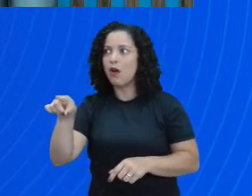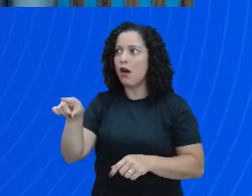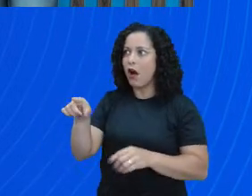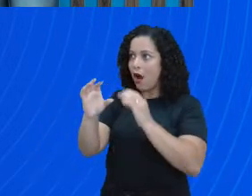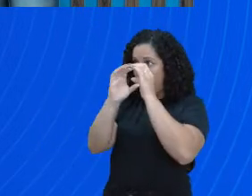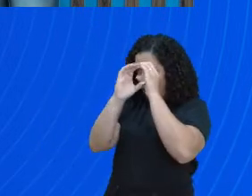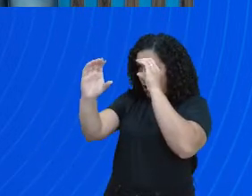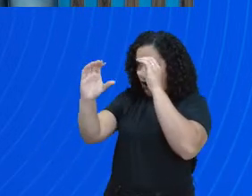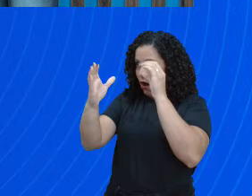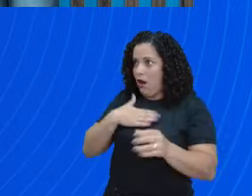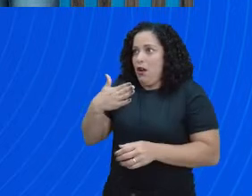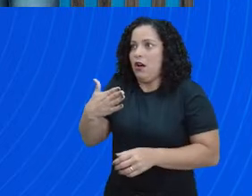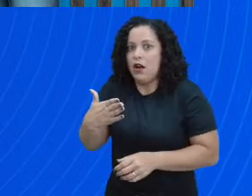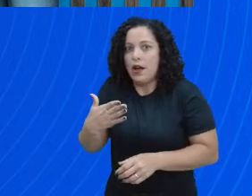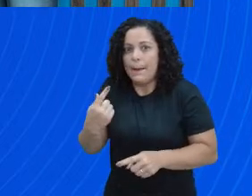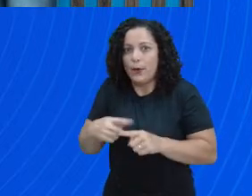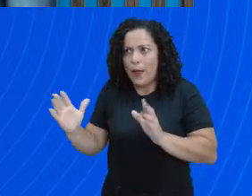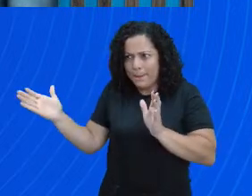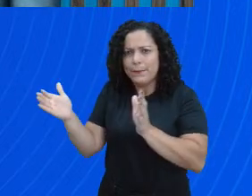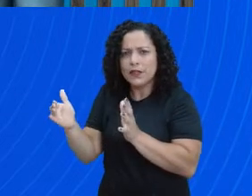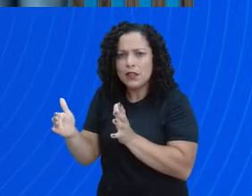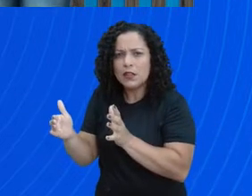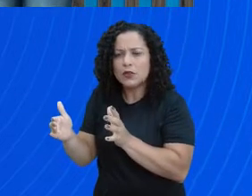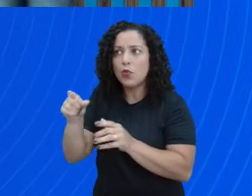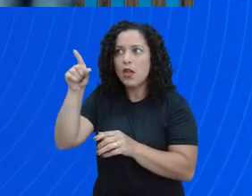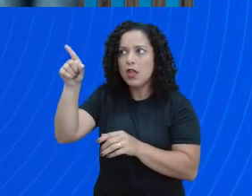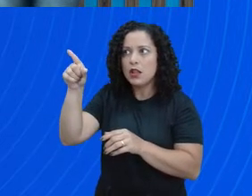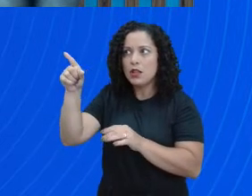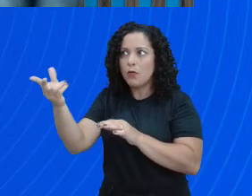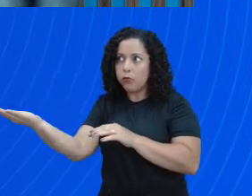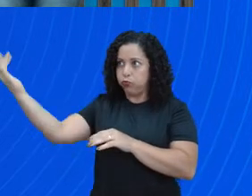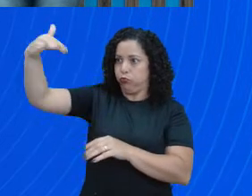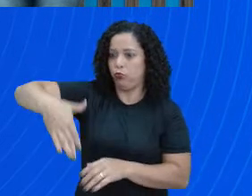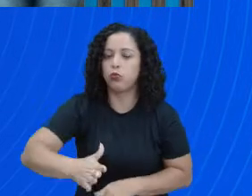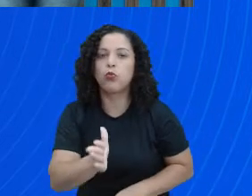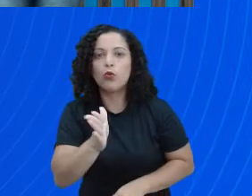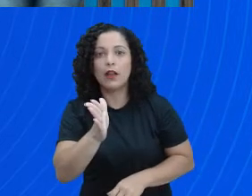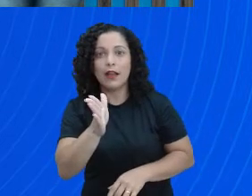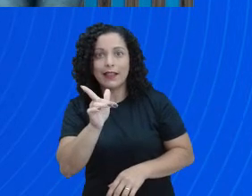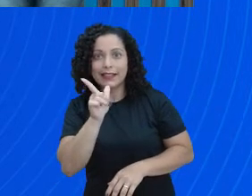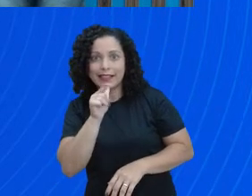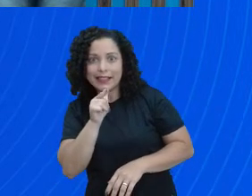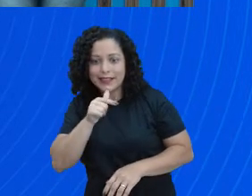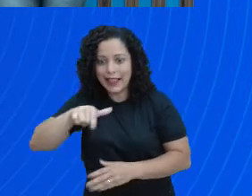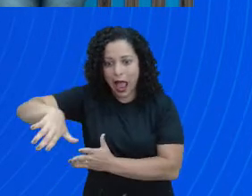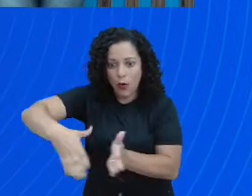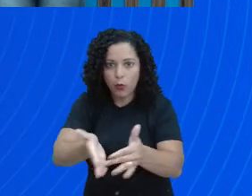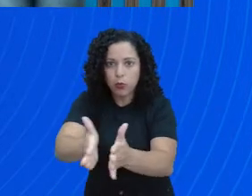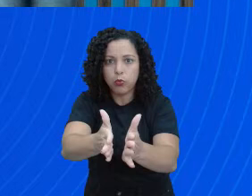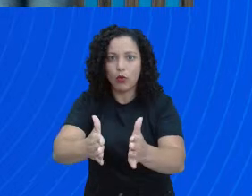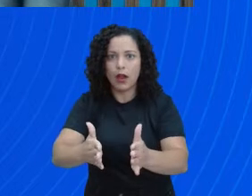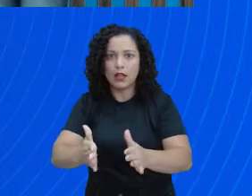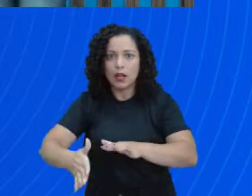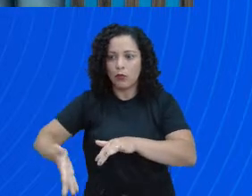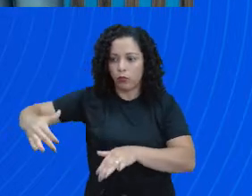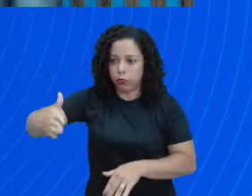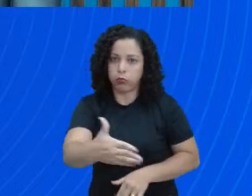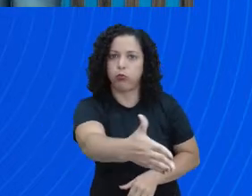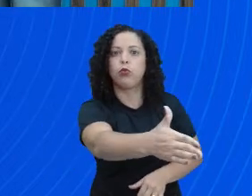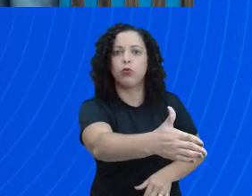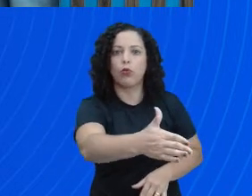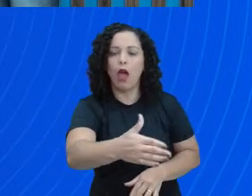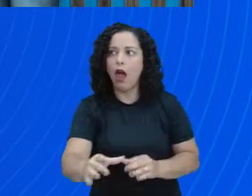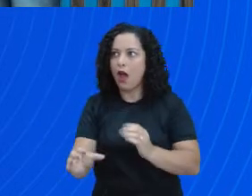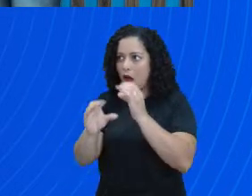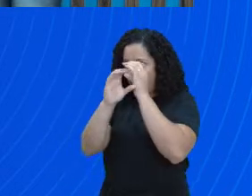aquele dragão, aquele mini dragão, ele conseguiu cair na água e sair nadando. Então, era a primeira vez que ele observava uma